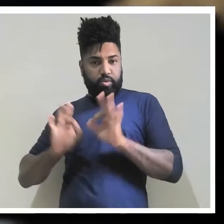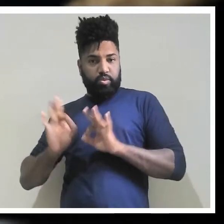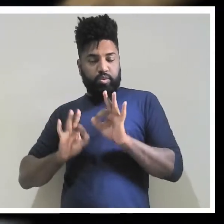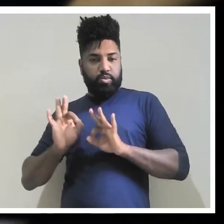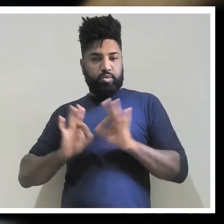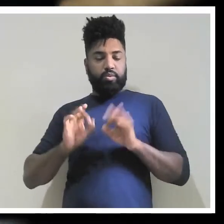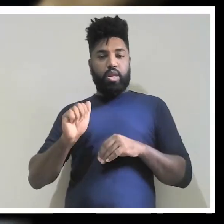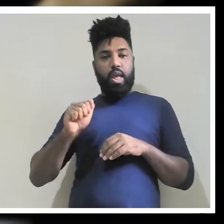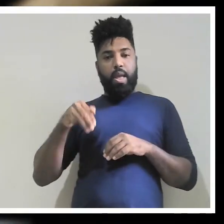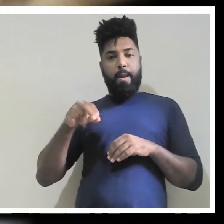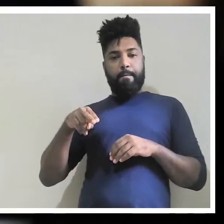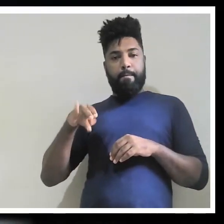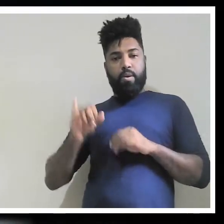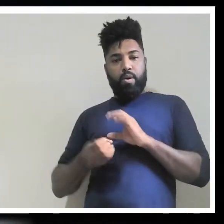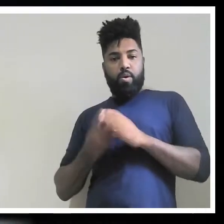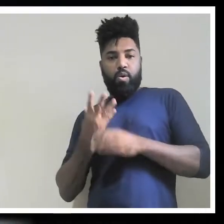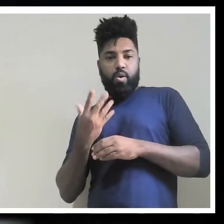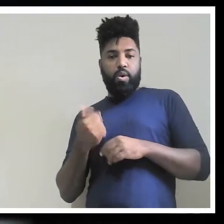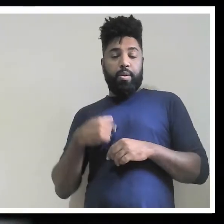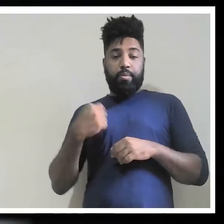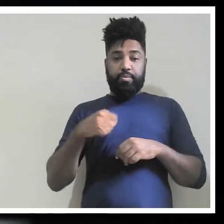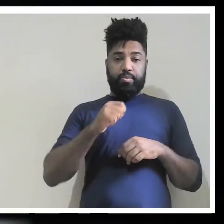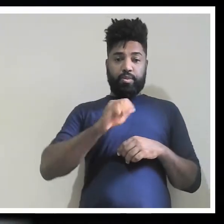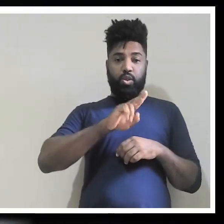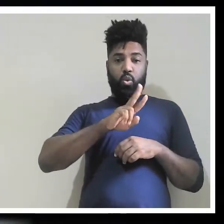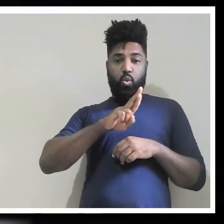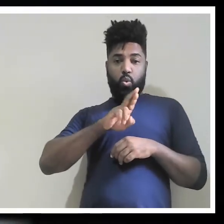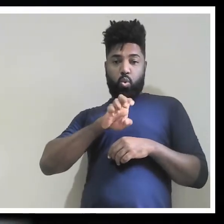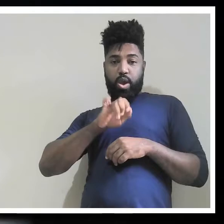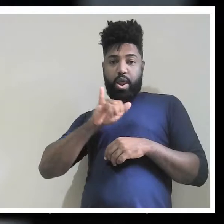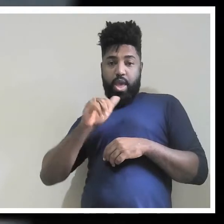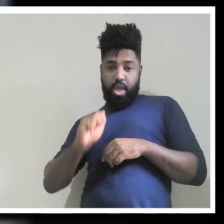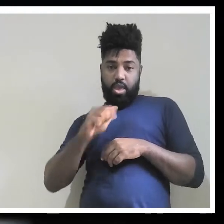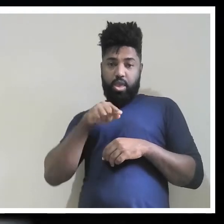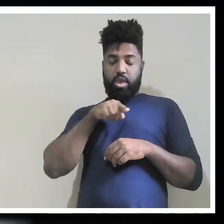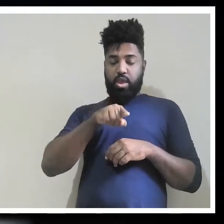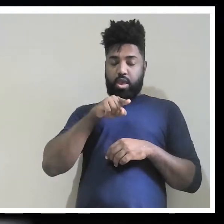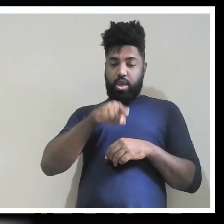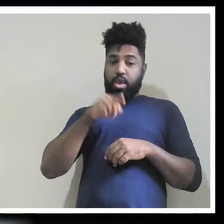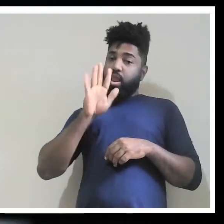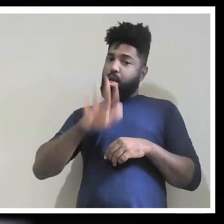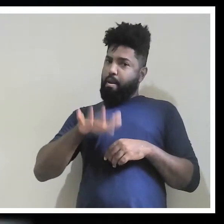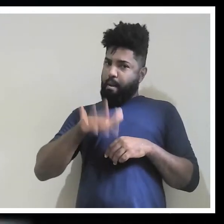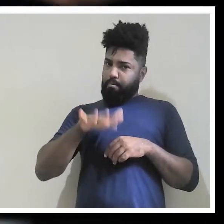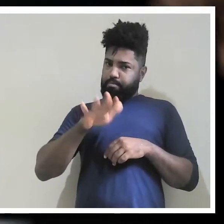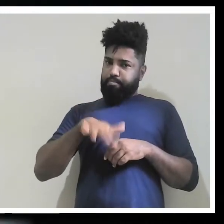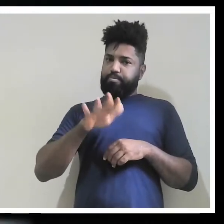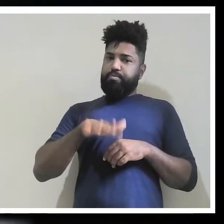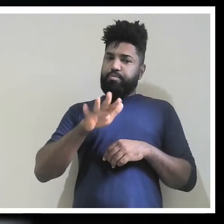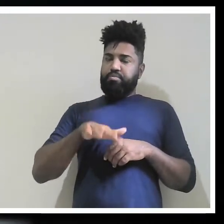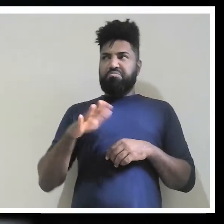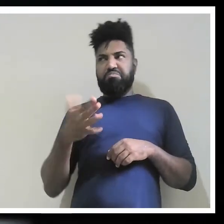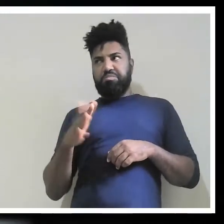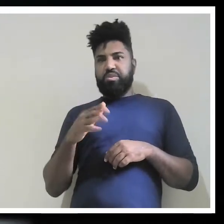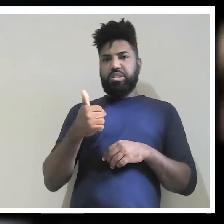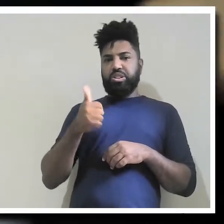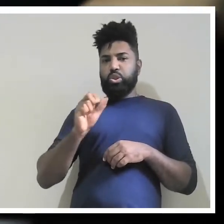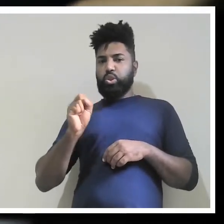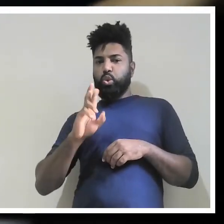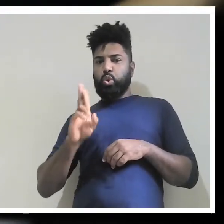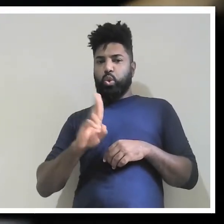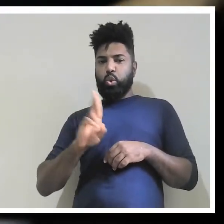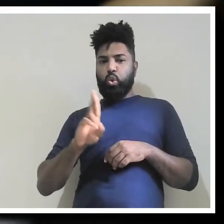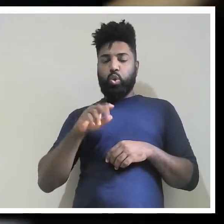nós vamos usar então uma solução de ureia técnica industrial, porque a ureia, além de ser barata, 1 kg custa cerca de